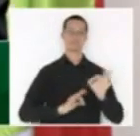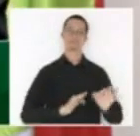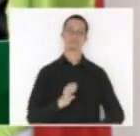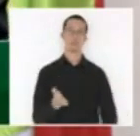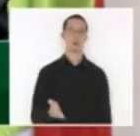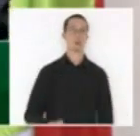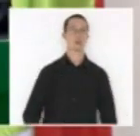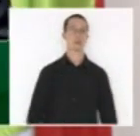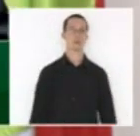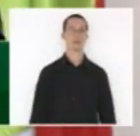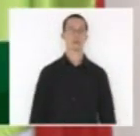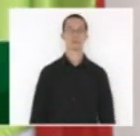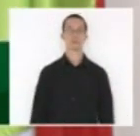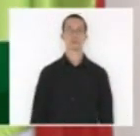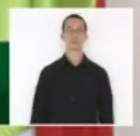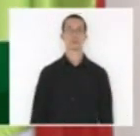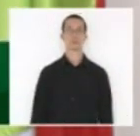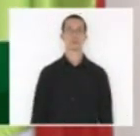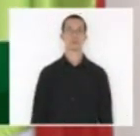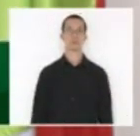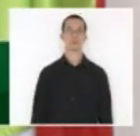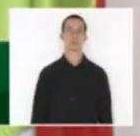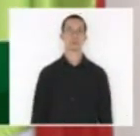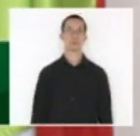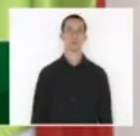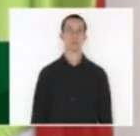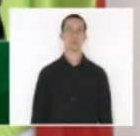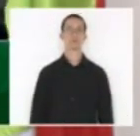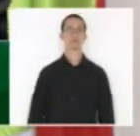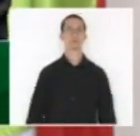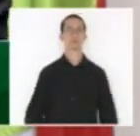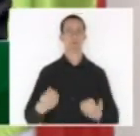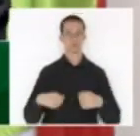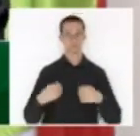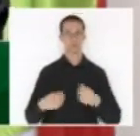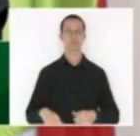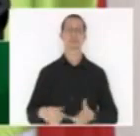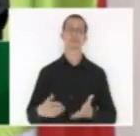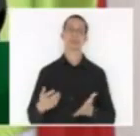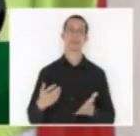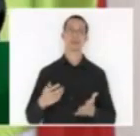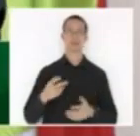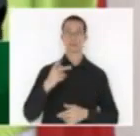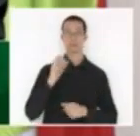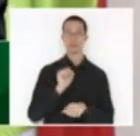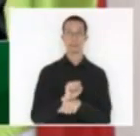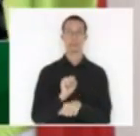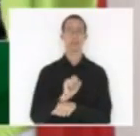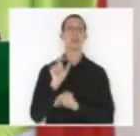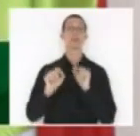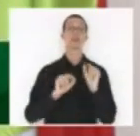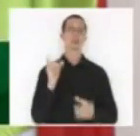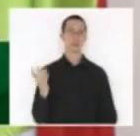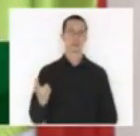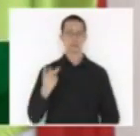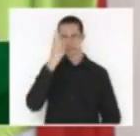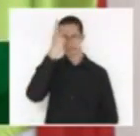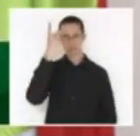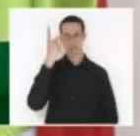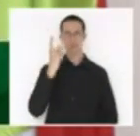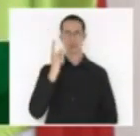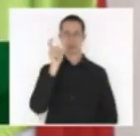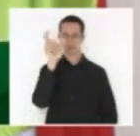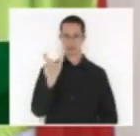Nós ainda vamos ter que chorar uma vítima do IGP, que